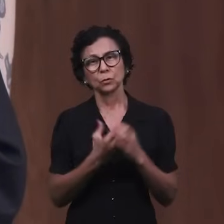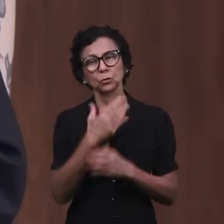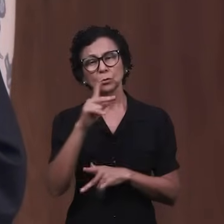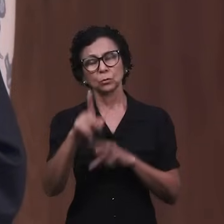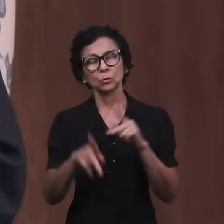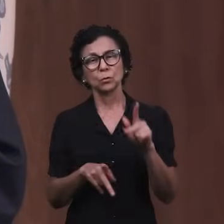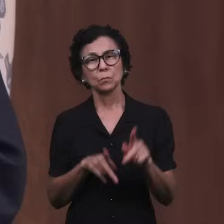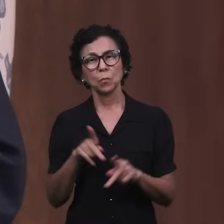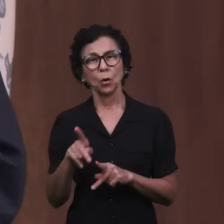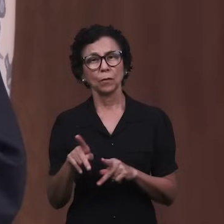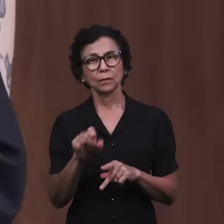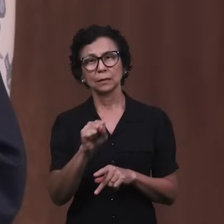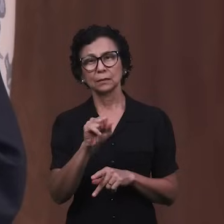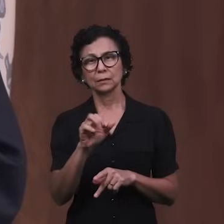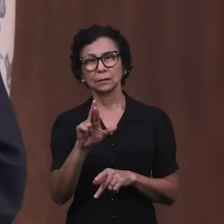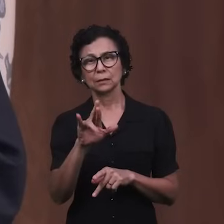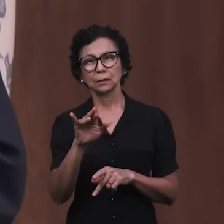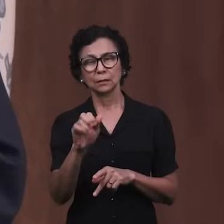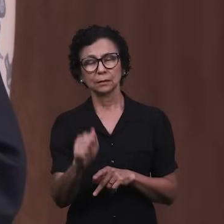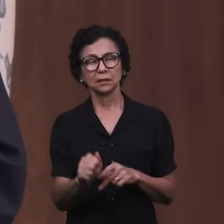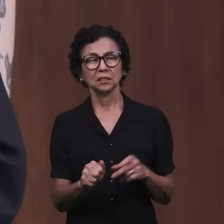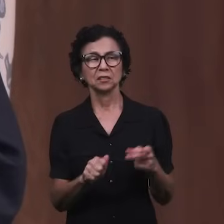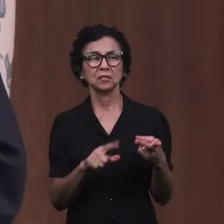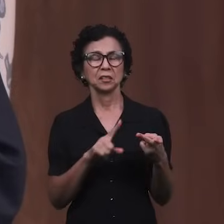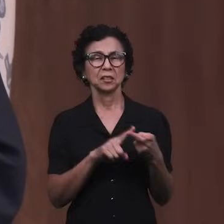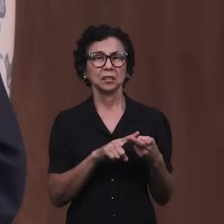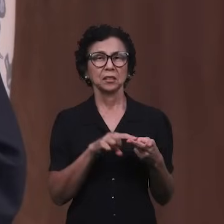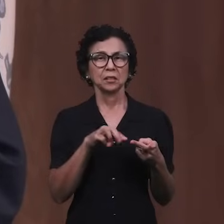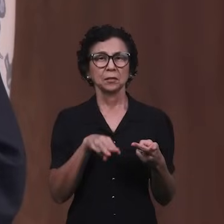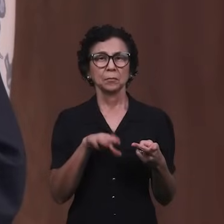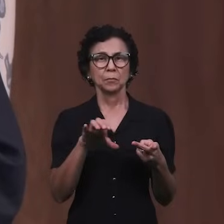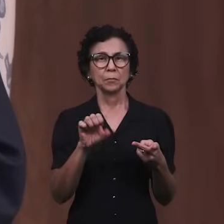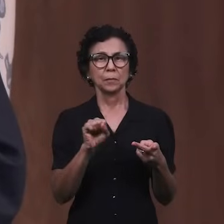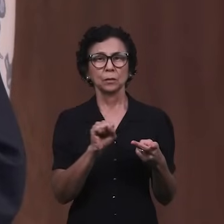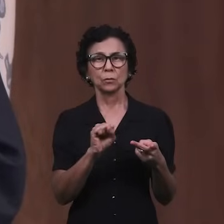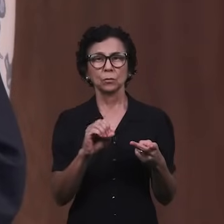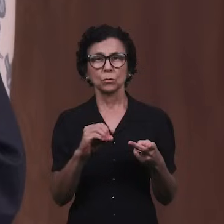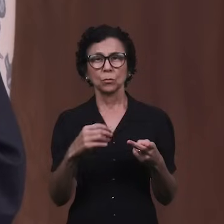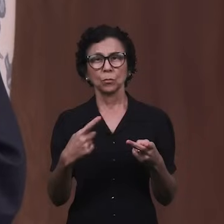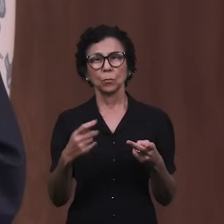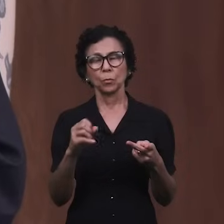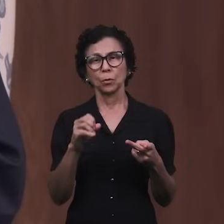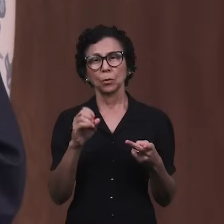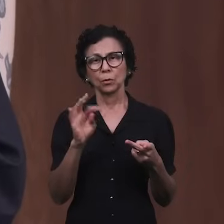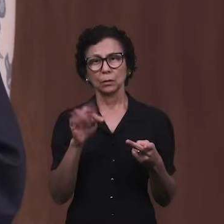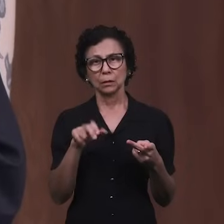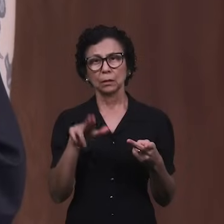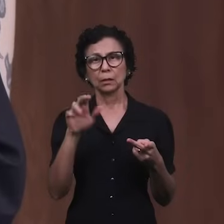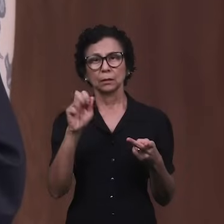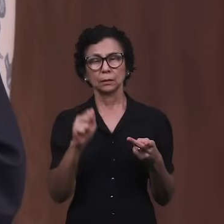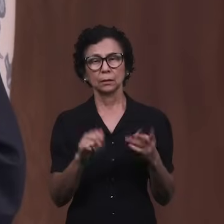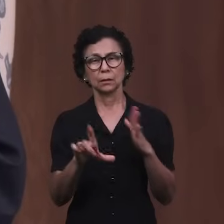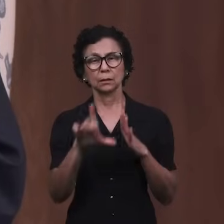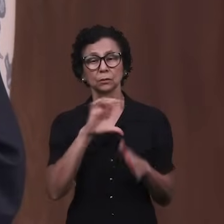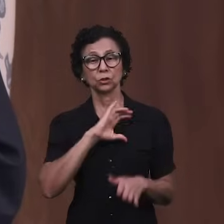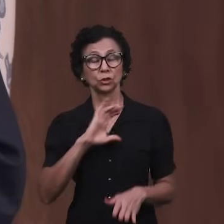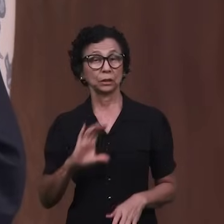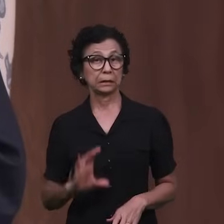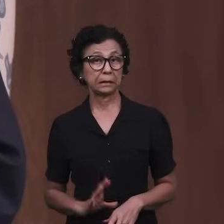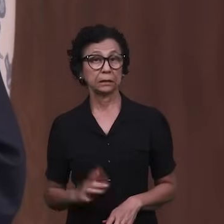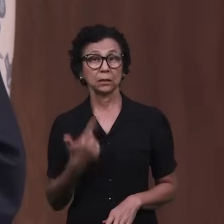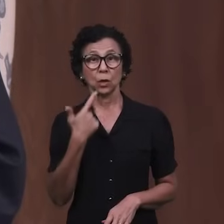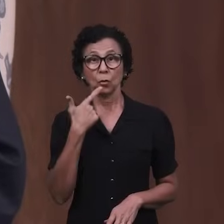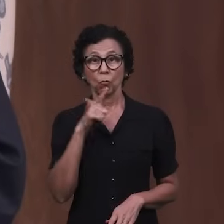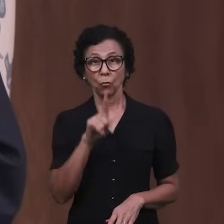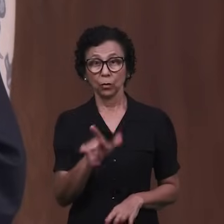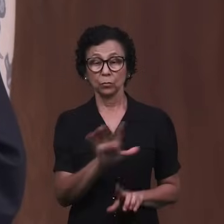Originou-se entre os povos arameus, na região da Síria e Mesopotâmia, por volta do século XII a.C.